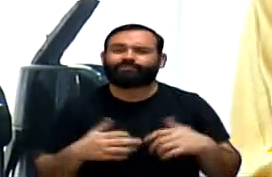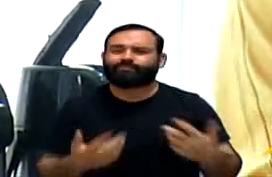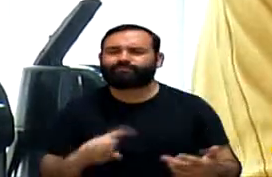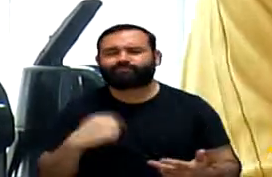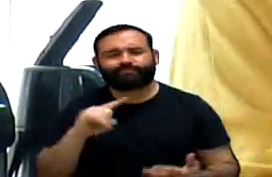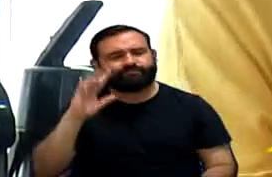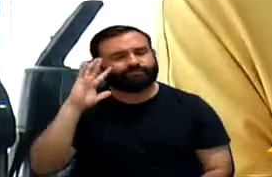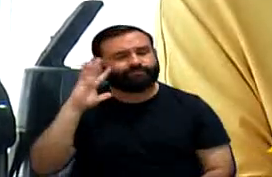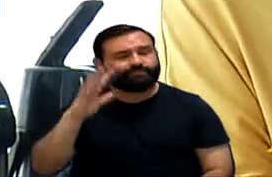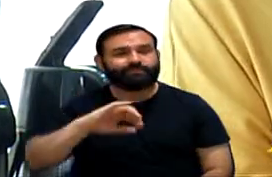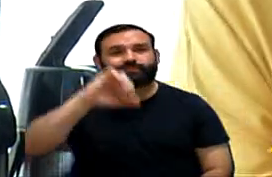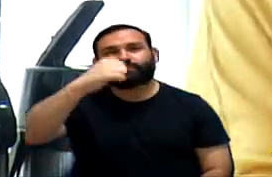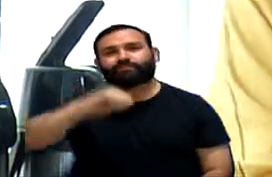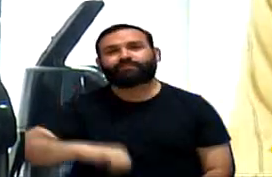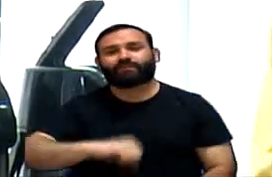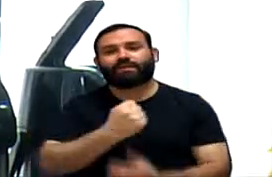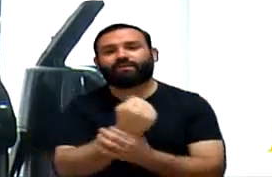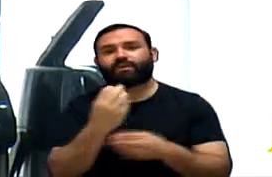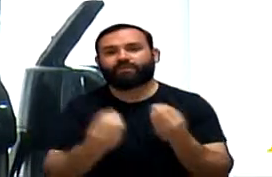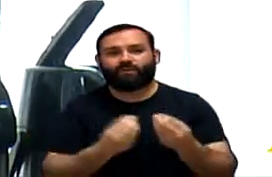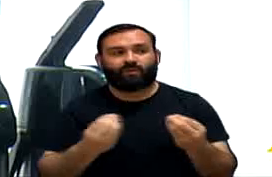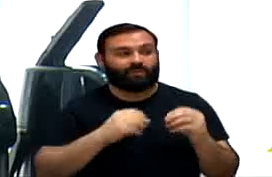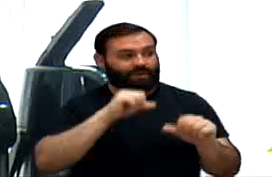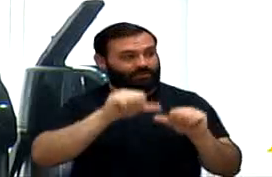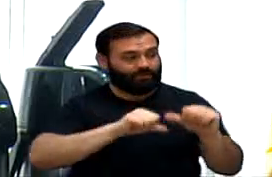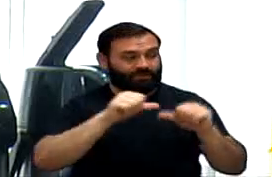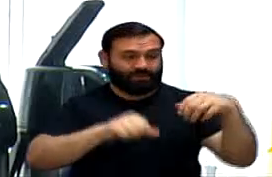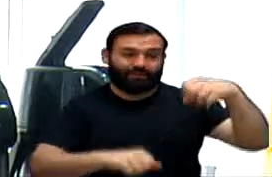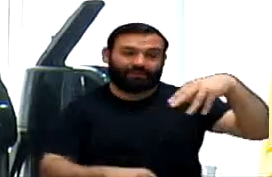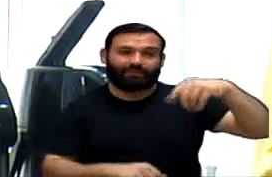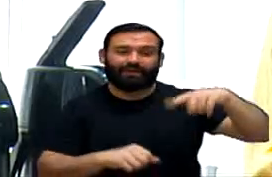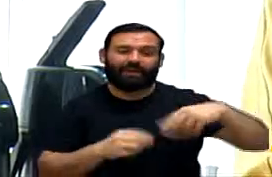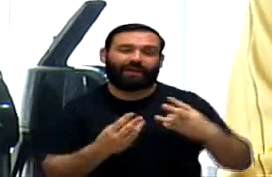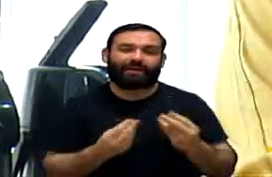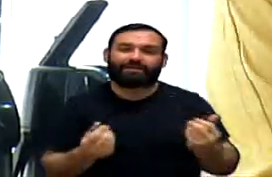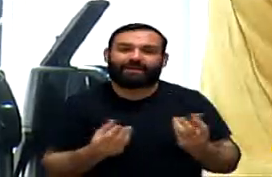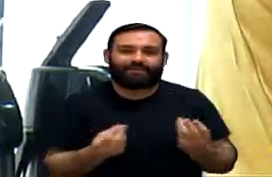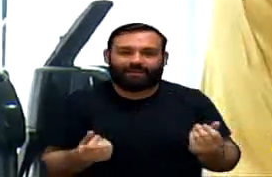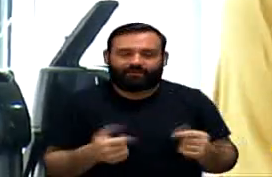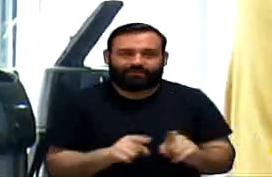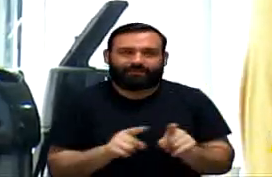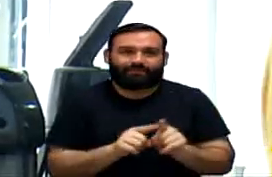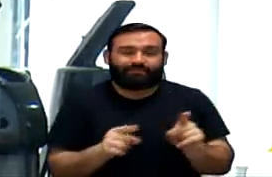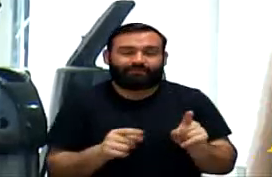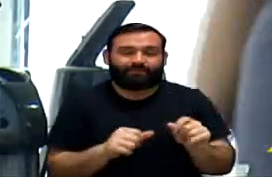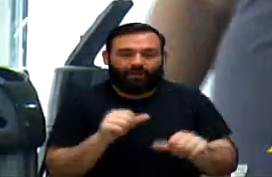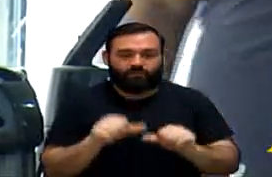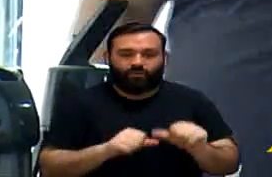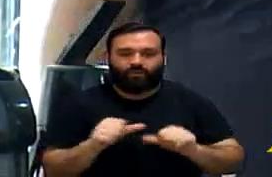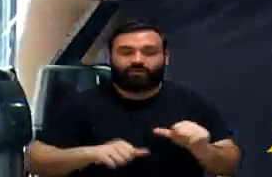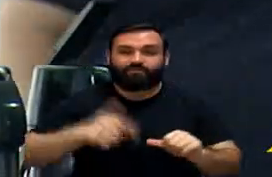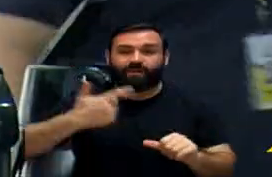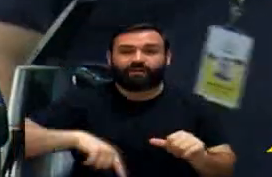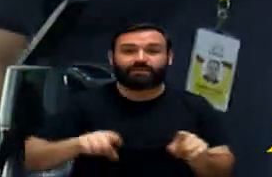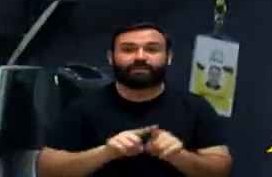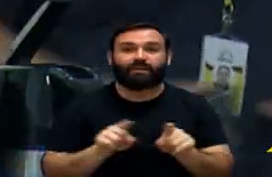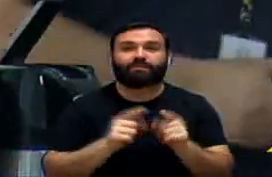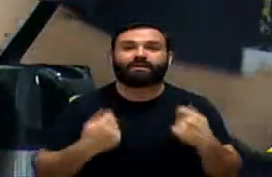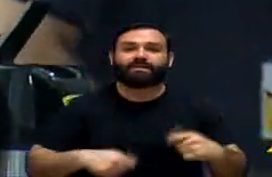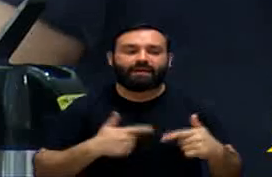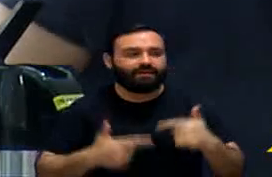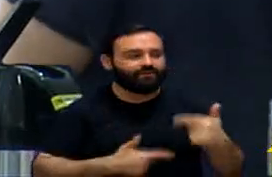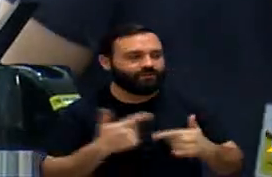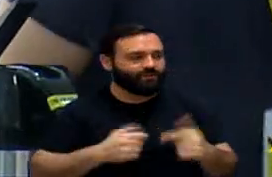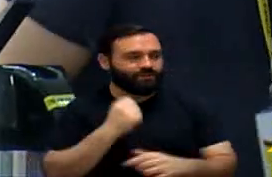para analisar como que tá a segurança a troca de lâmpada é essencial Vereador para além da da troca a gente tem que ter serviço de